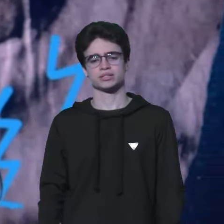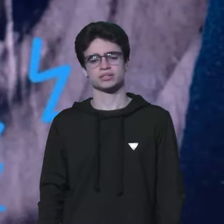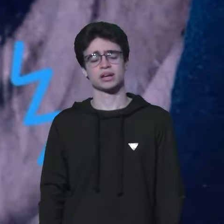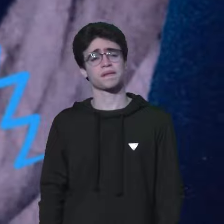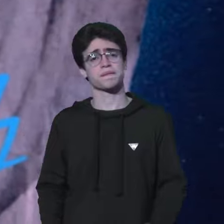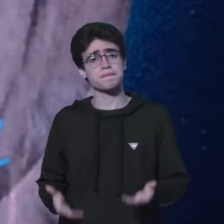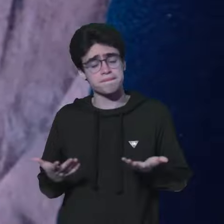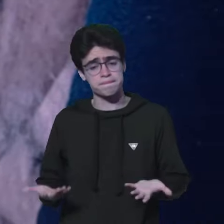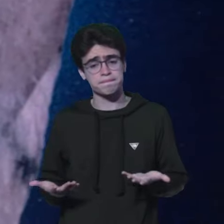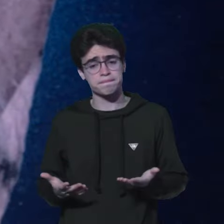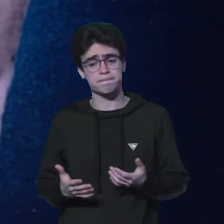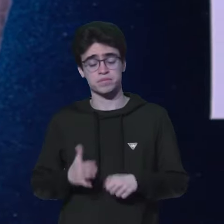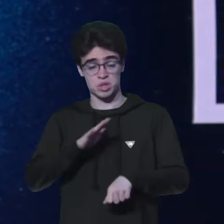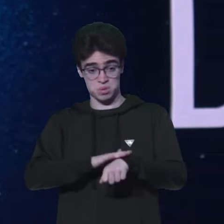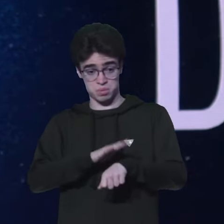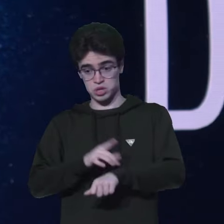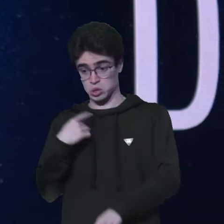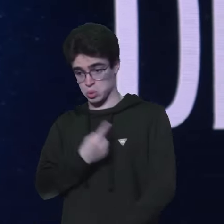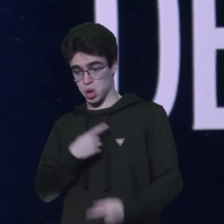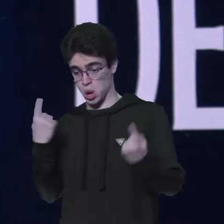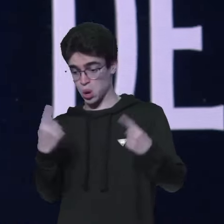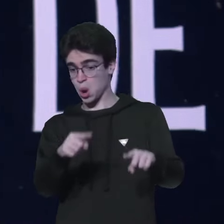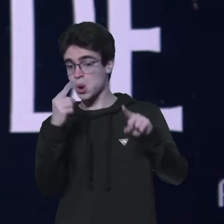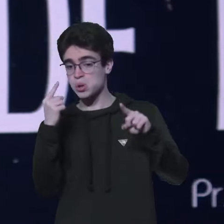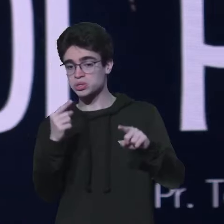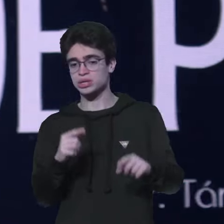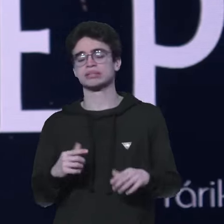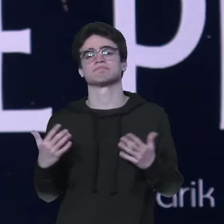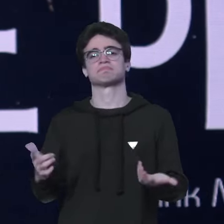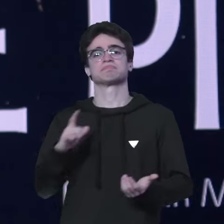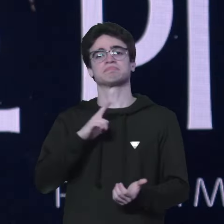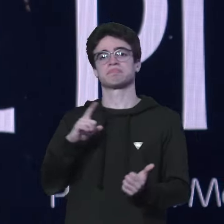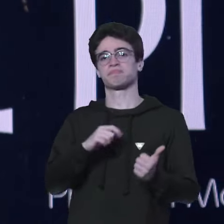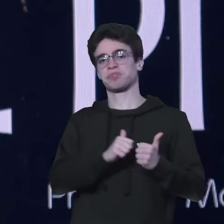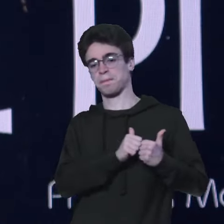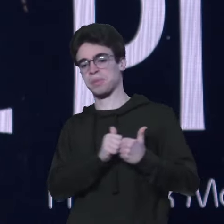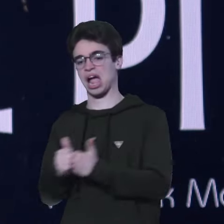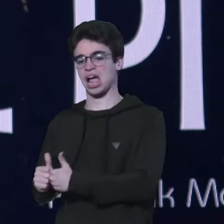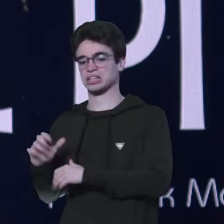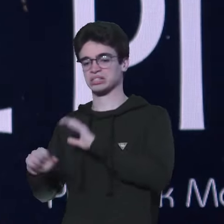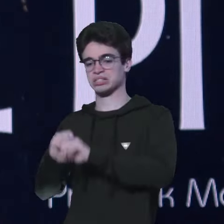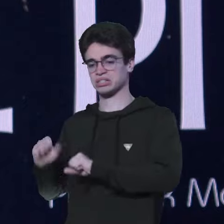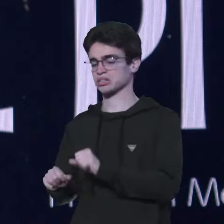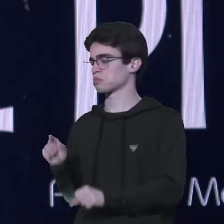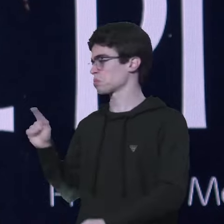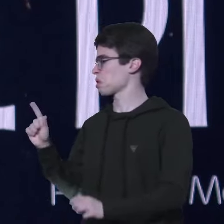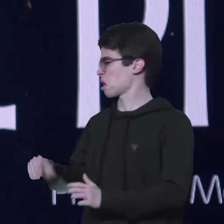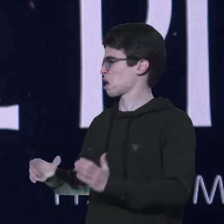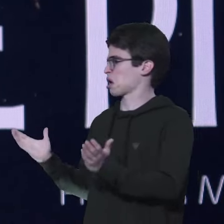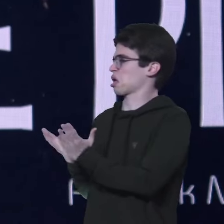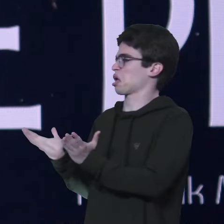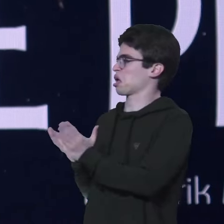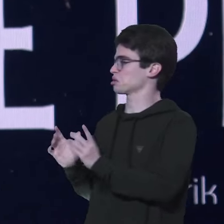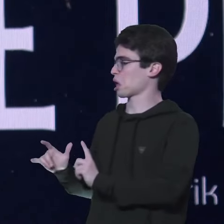E aí quando nós pregamos contra isso, nós somos perseguidos. Nós somos os crentes alienados.